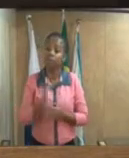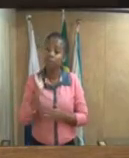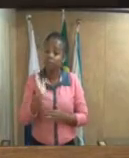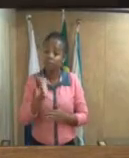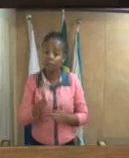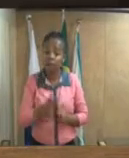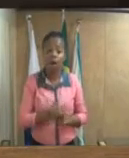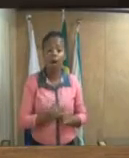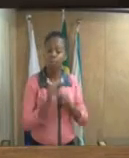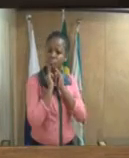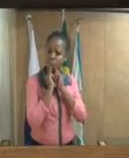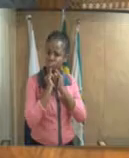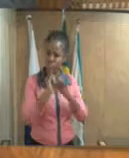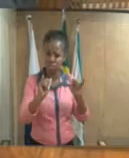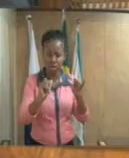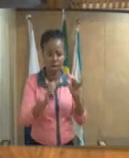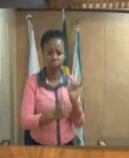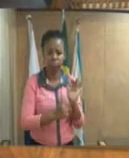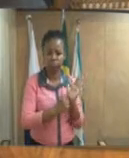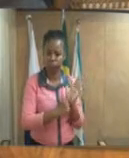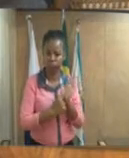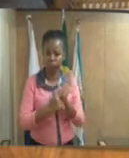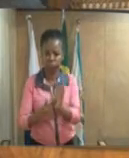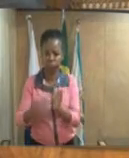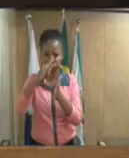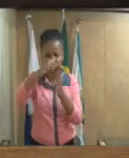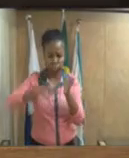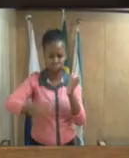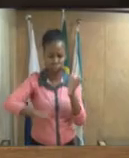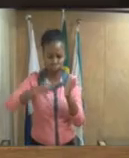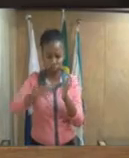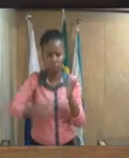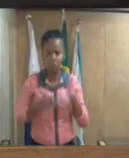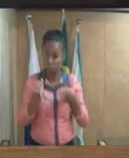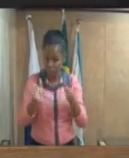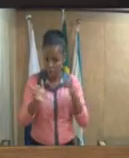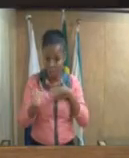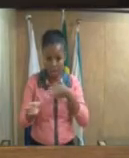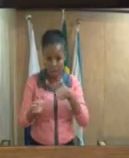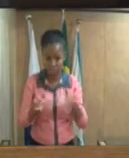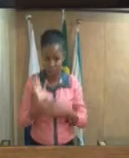que foi publicado. Não foi publicado. Então, senhor presidente,